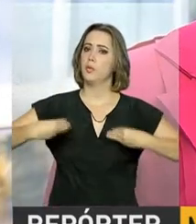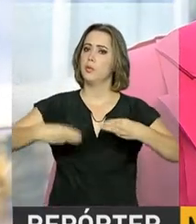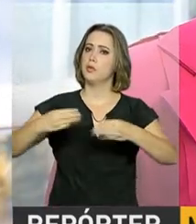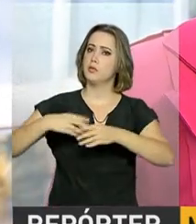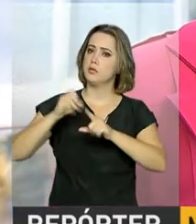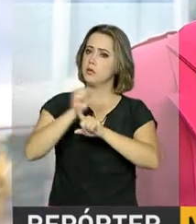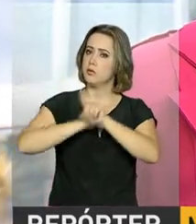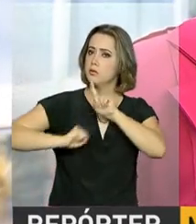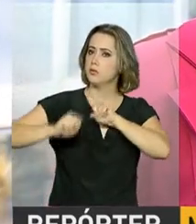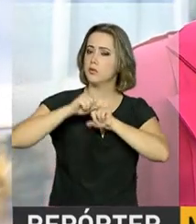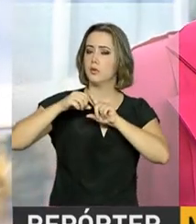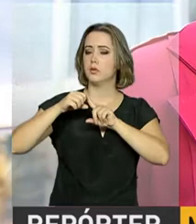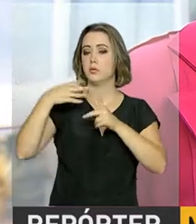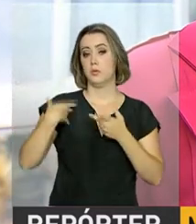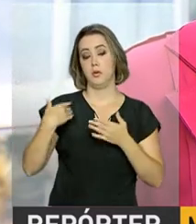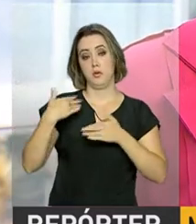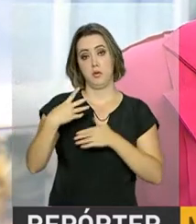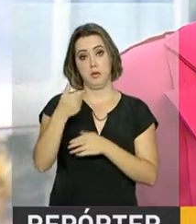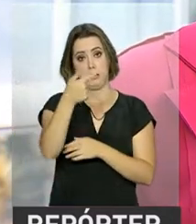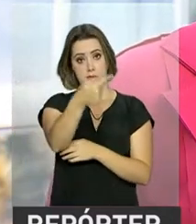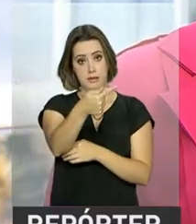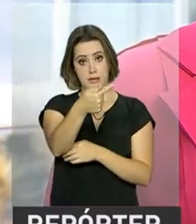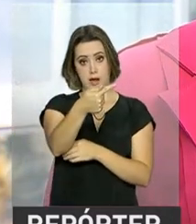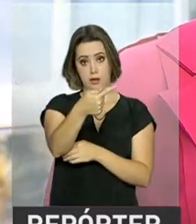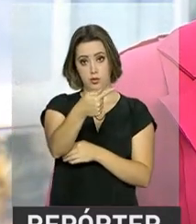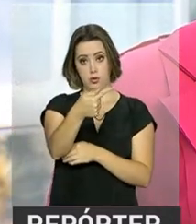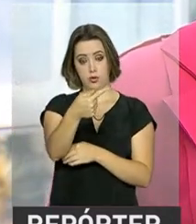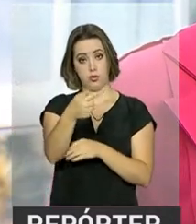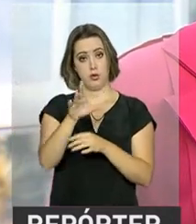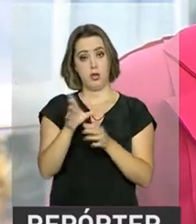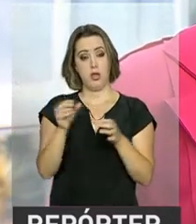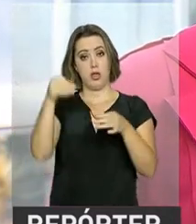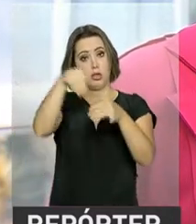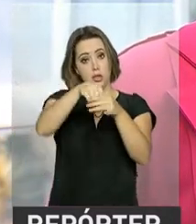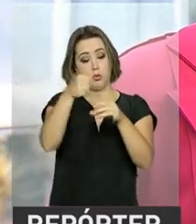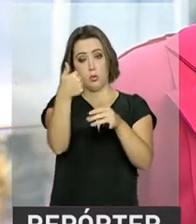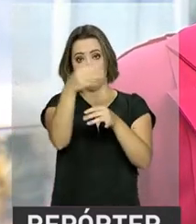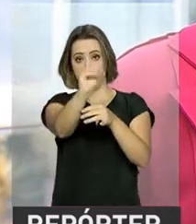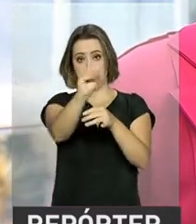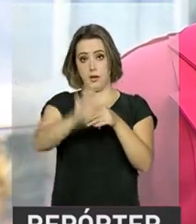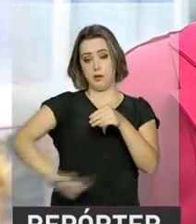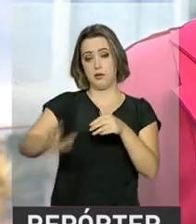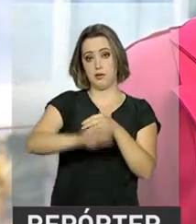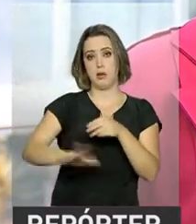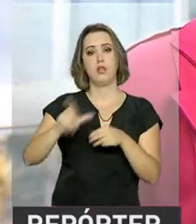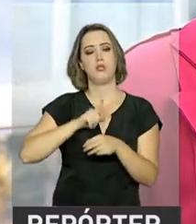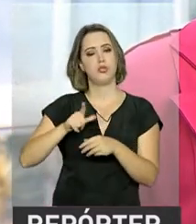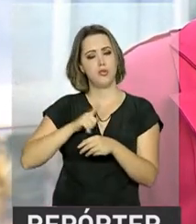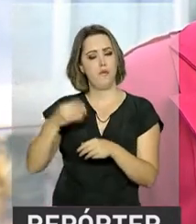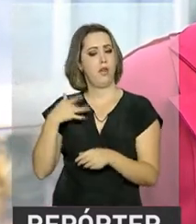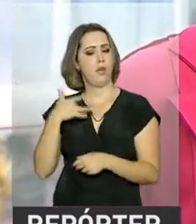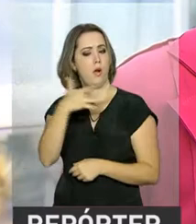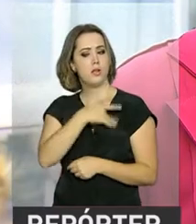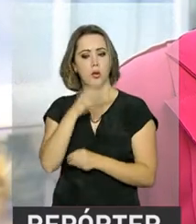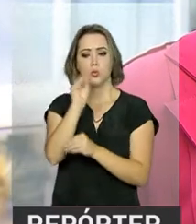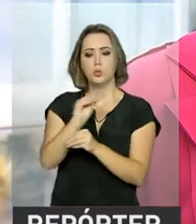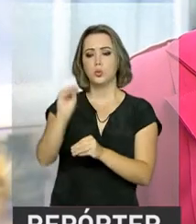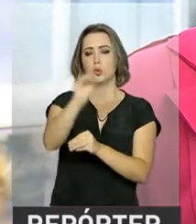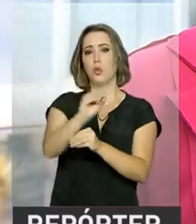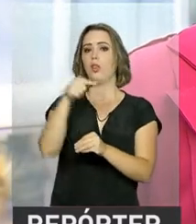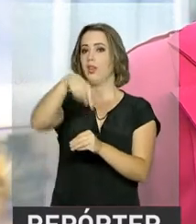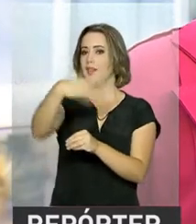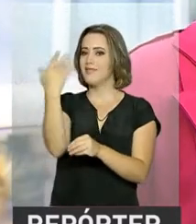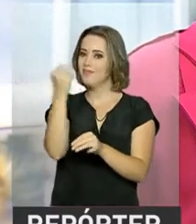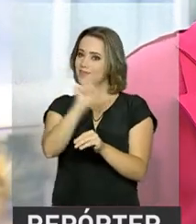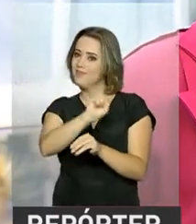Desenvolvimento Social e Agrário, 7 em cada 10 crianças que estão no Bolsa Família tiveram a saúde acompanhada no último semestre.